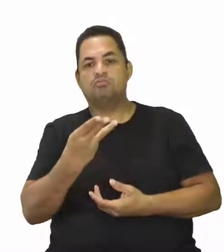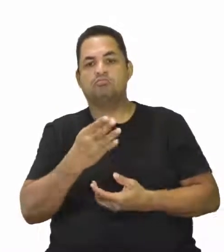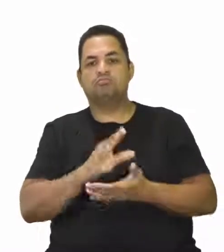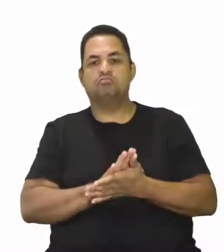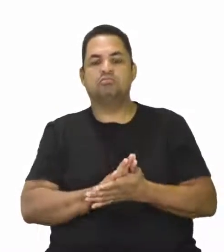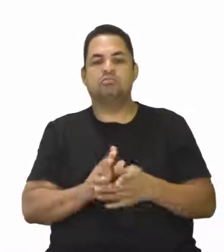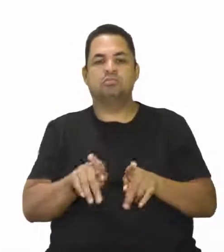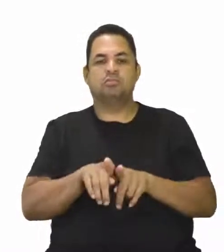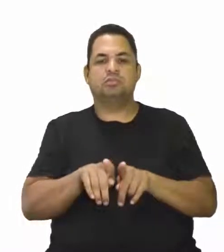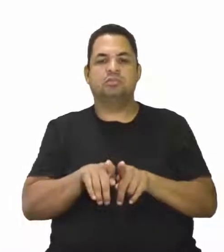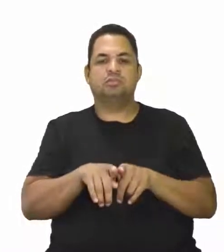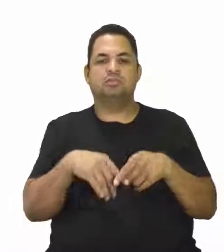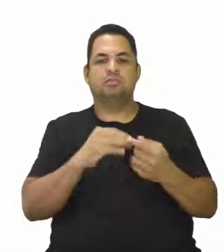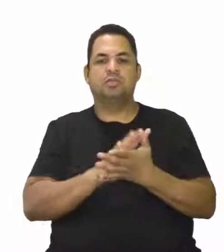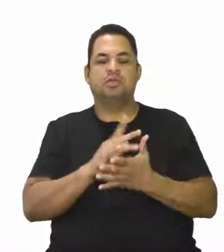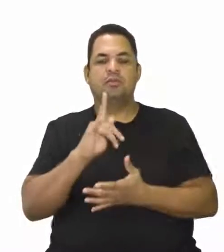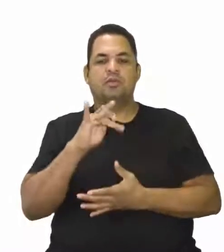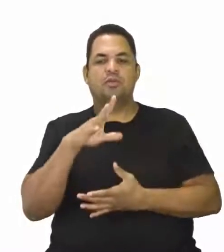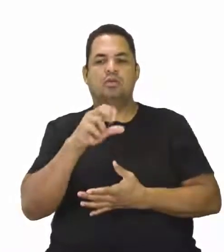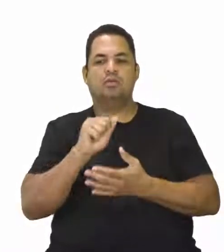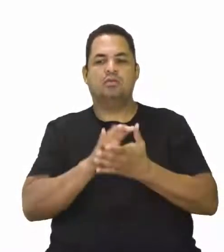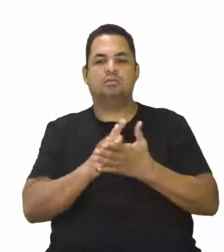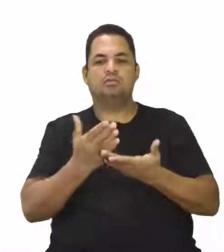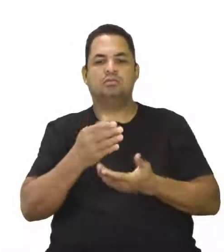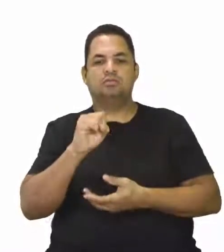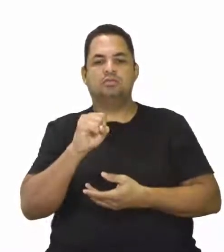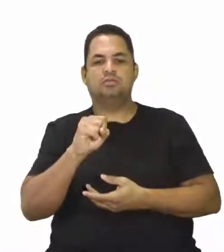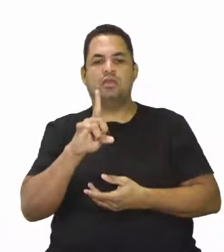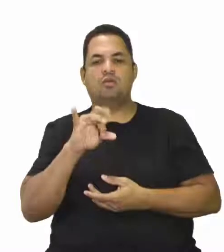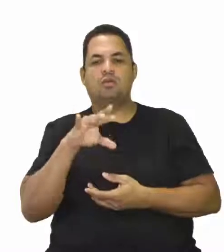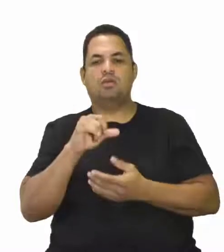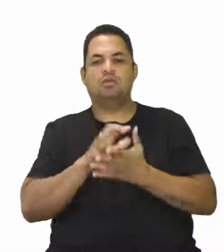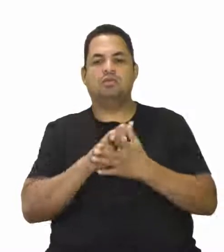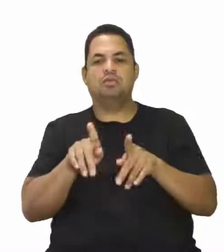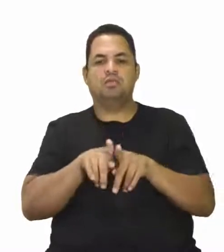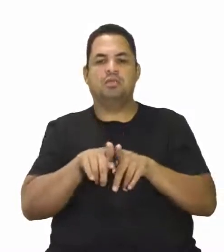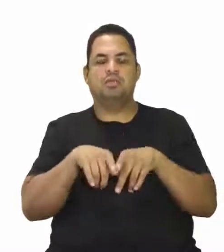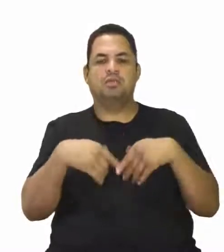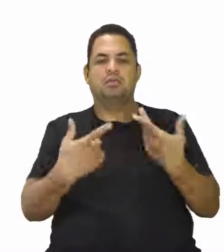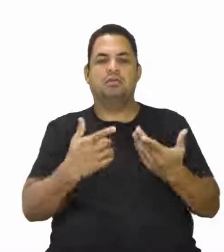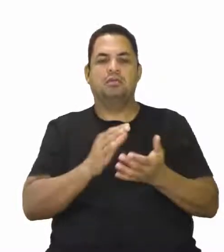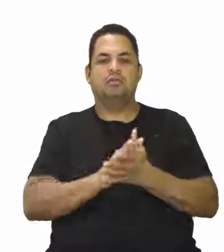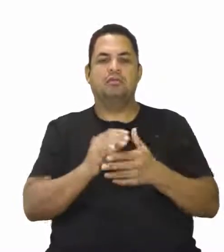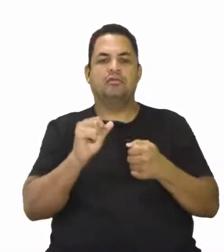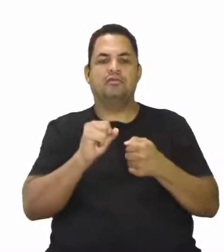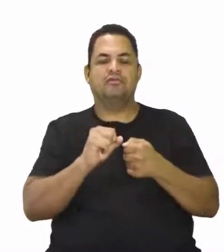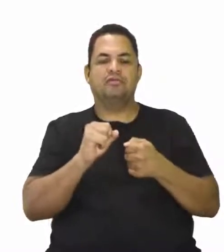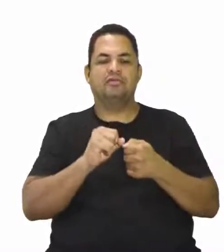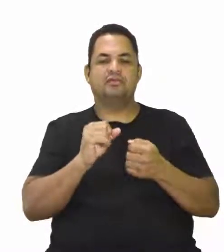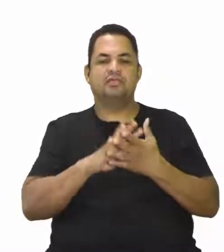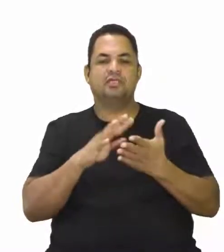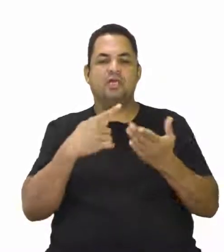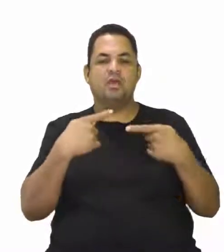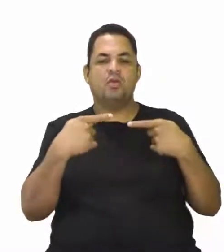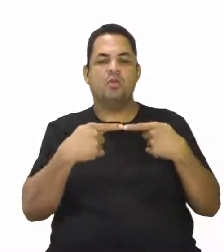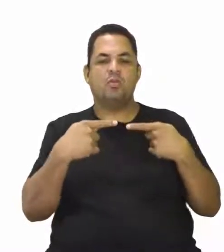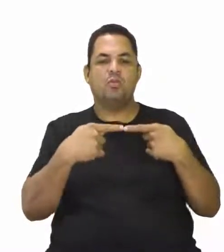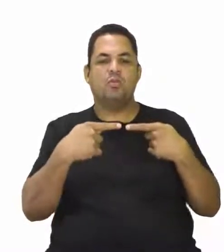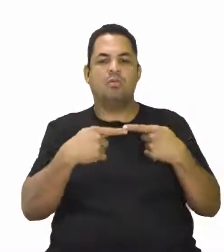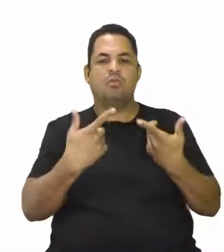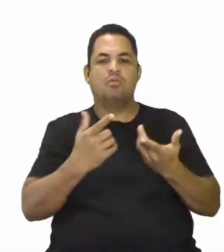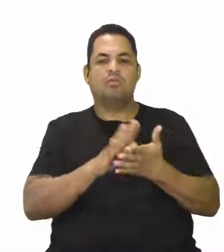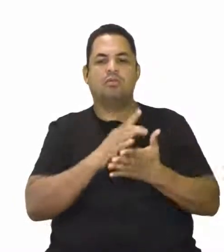adjetivo também vai ser plural. Se for singular, também singular. Para fazer essa concordância, o que a gente